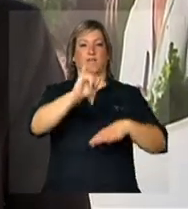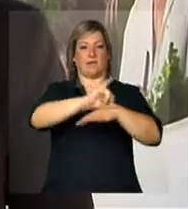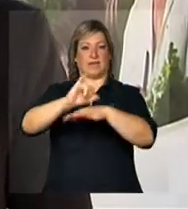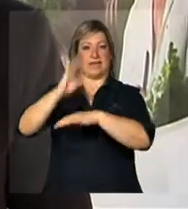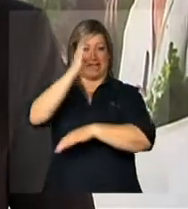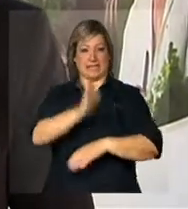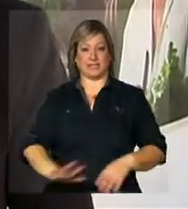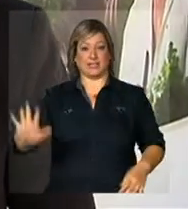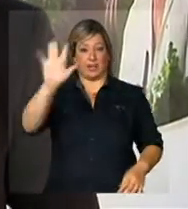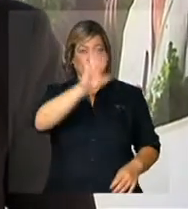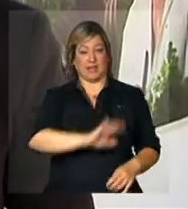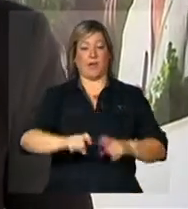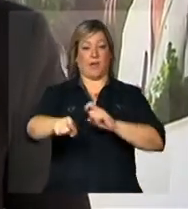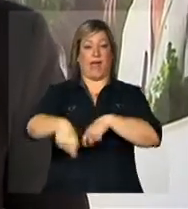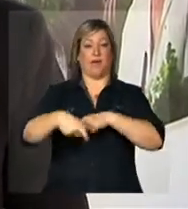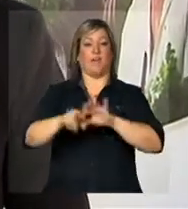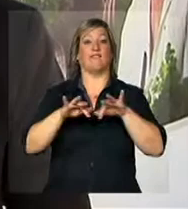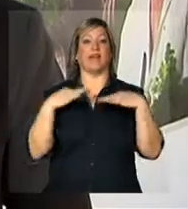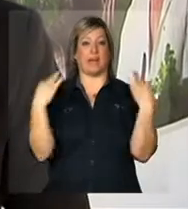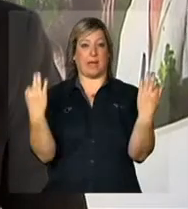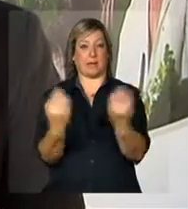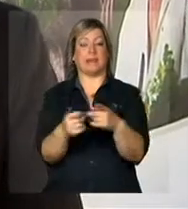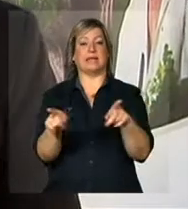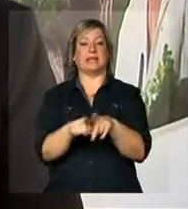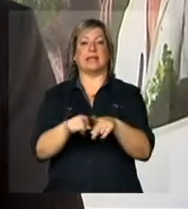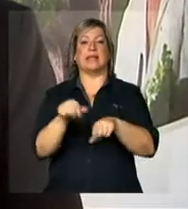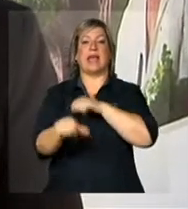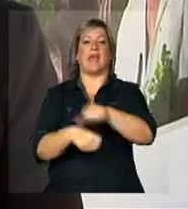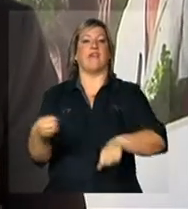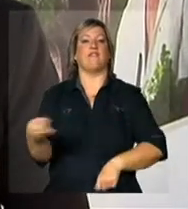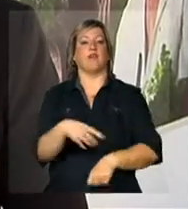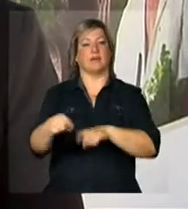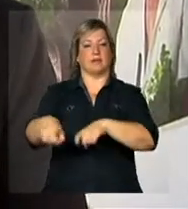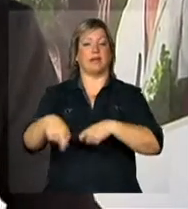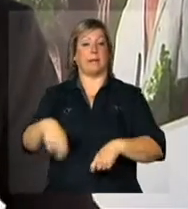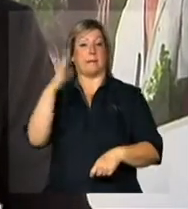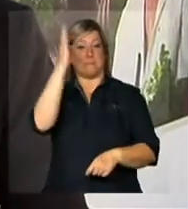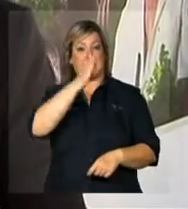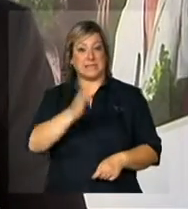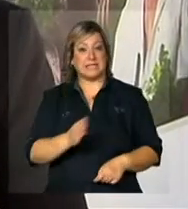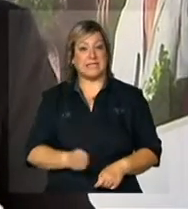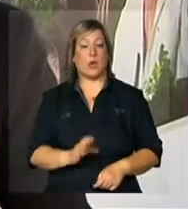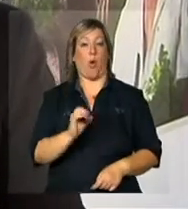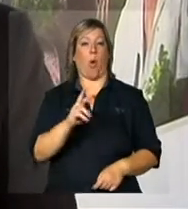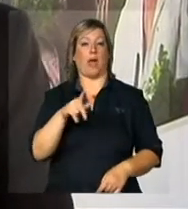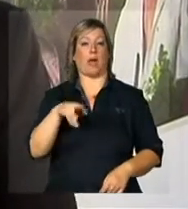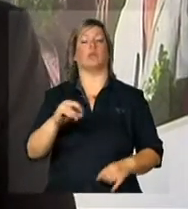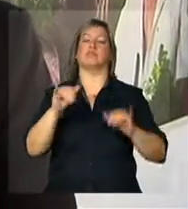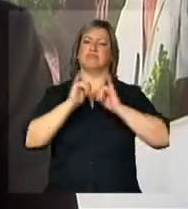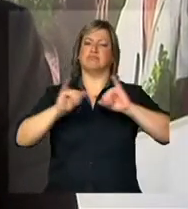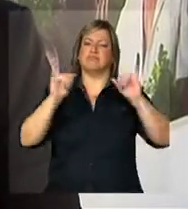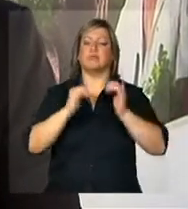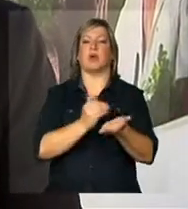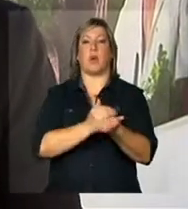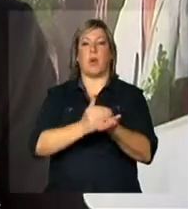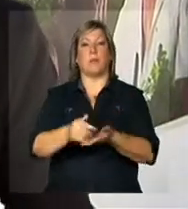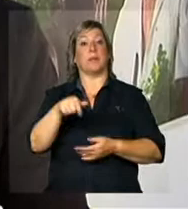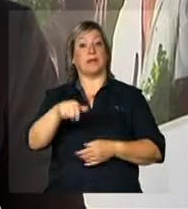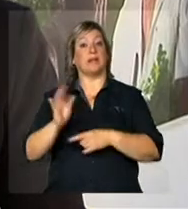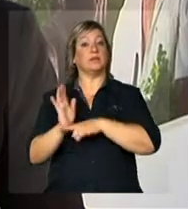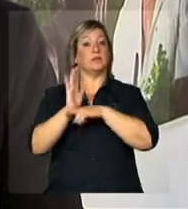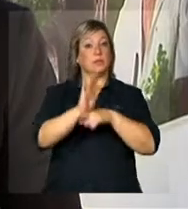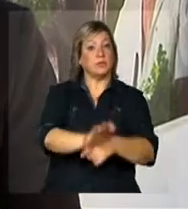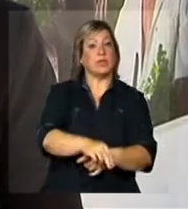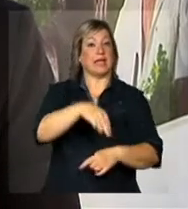Feira Nacional da Agricultura Familiar e Reforma Agrária, a campanha Brasil Orgânico e Sustentável. Essa campanha é apoiada